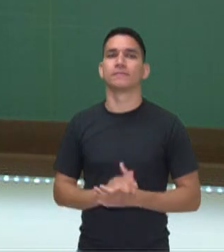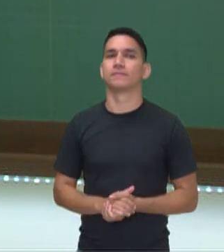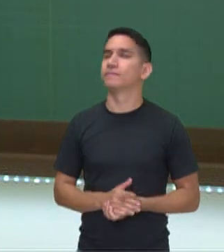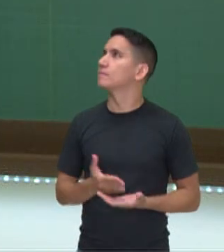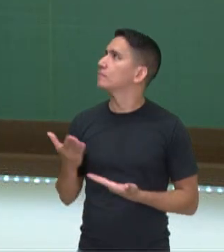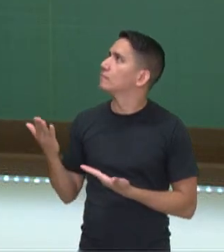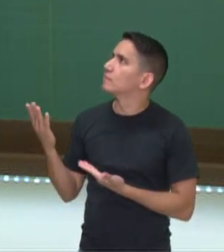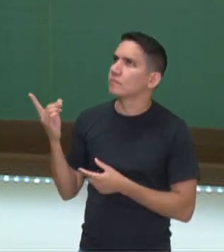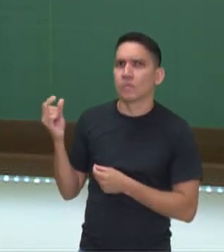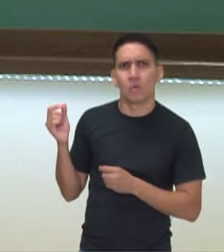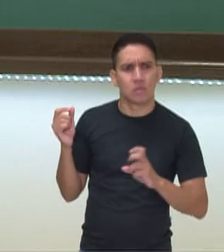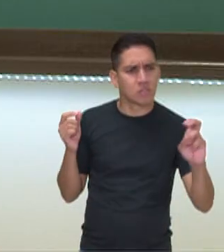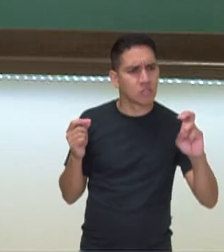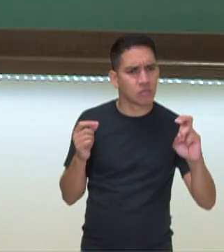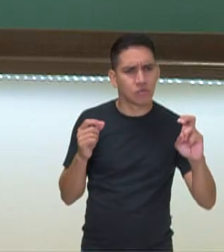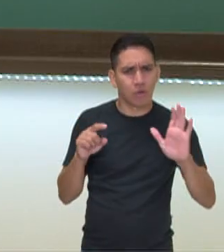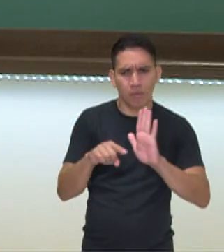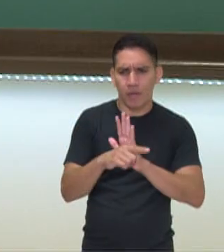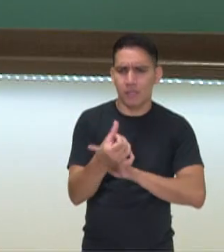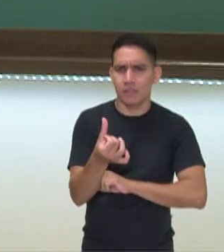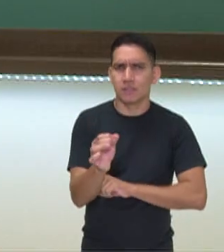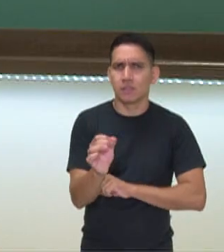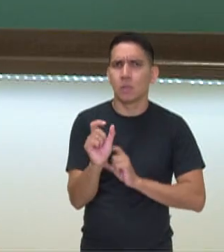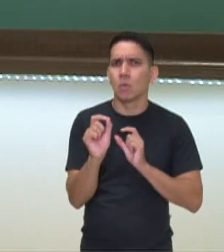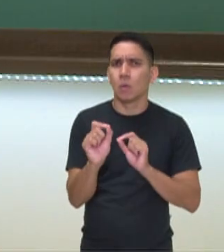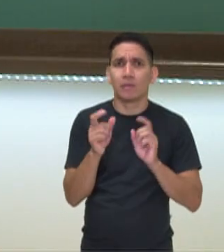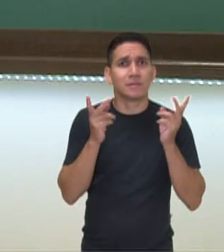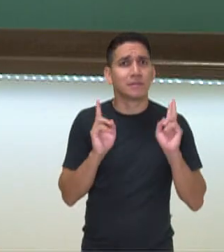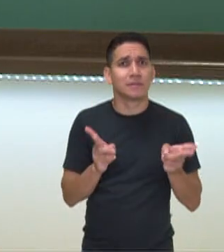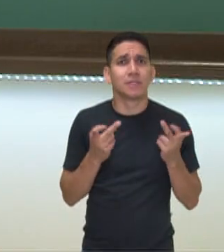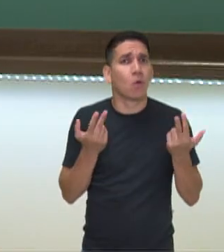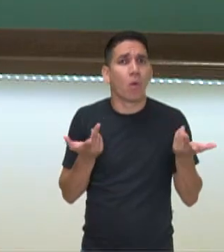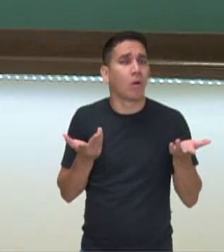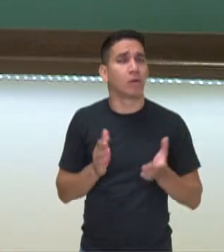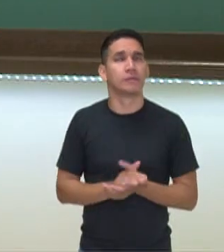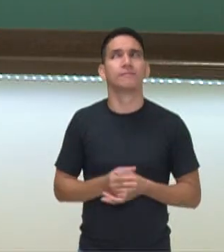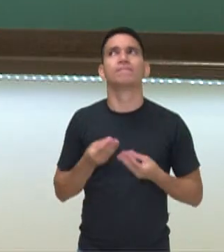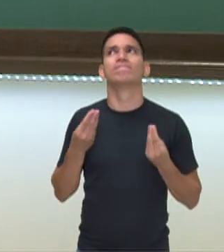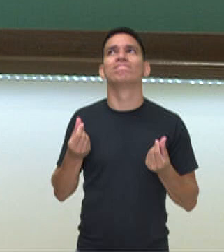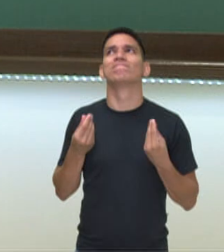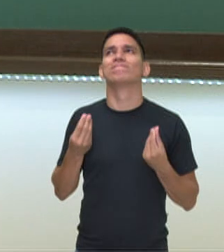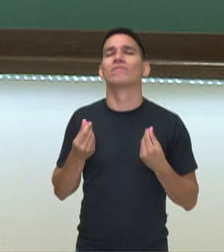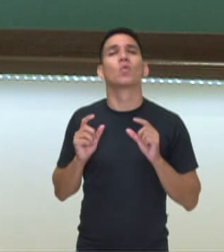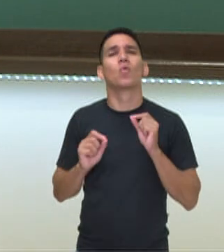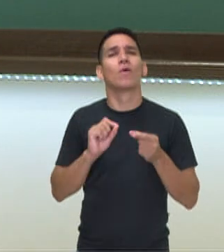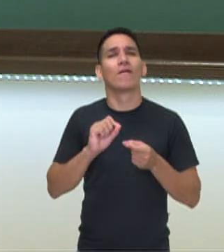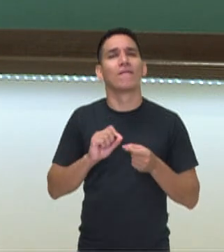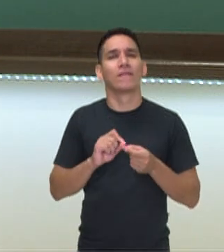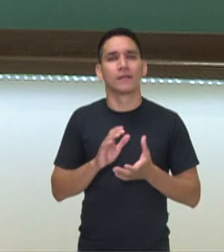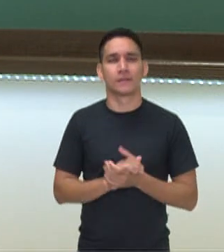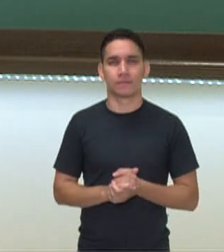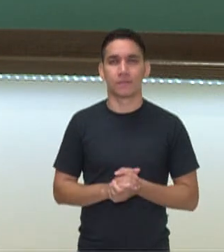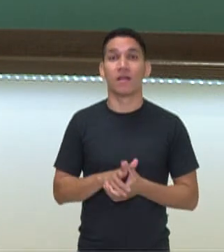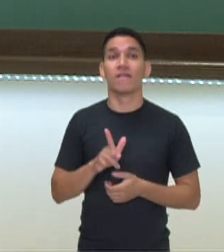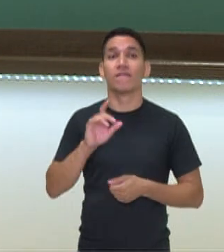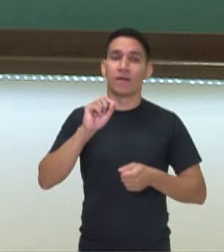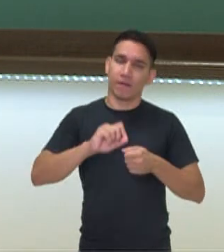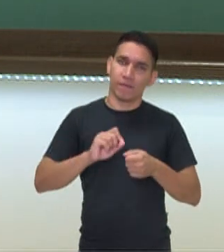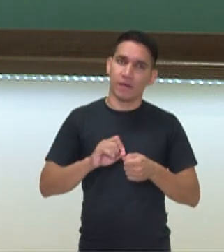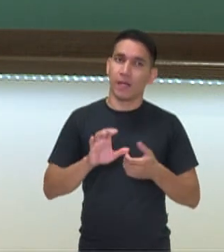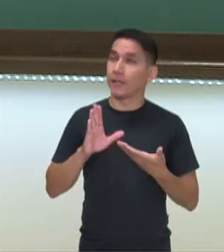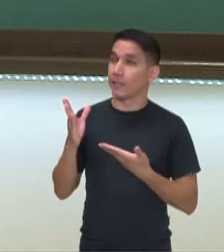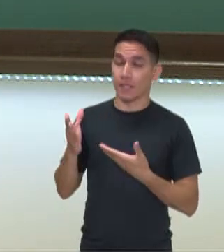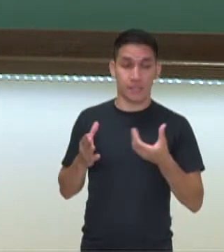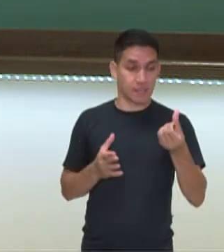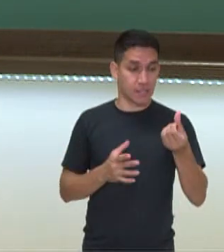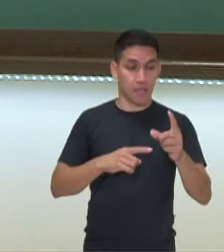60. Mas e aí, 55 menos 60? Mesmo caso. Prof, então o que eu posso pôr? Eu posso pegar o